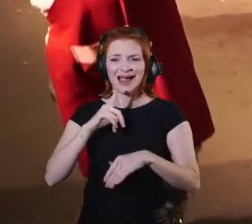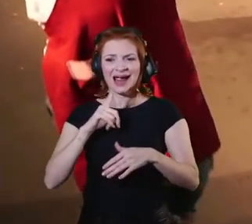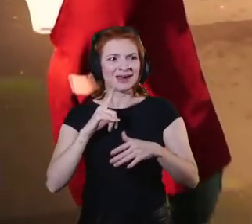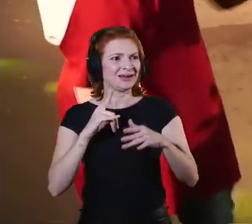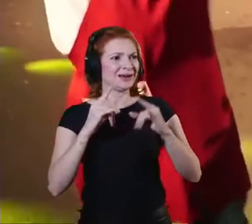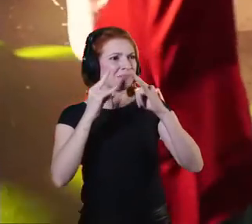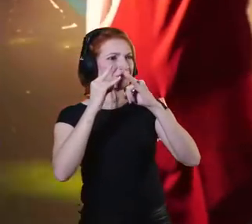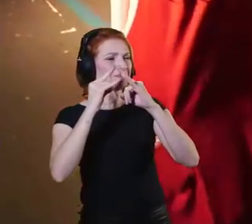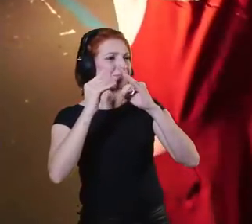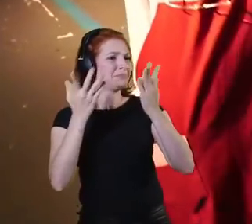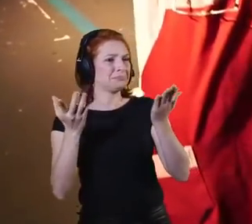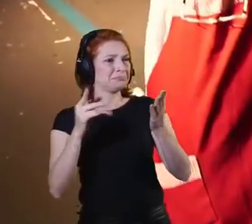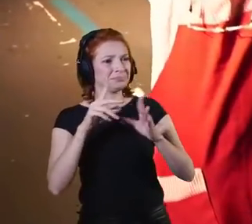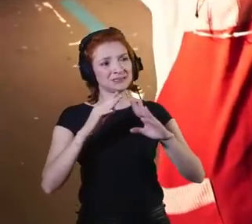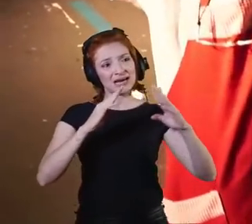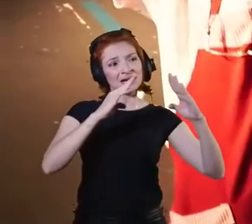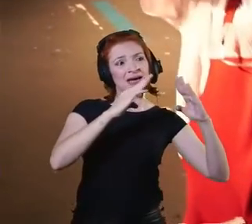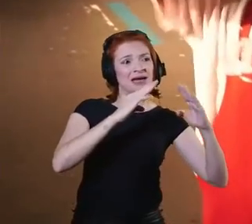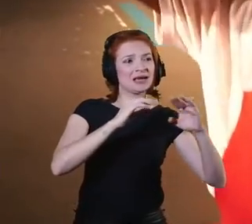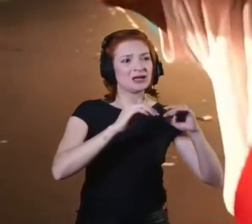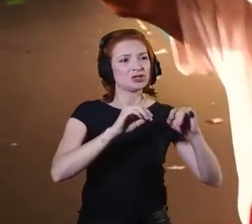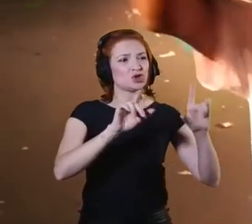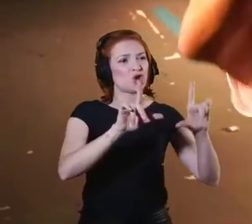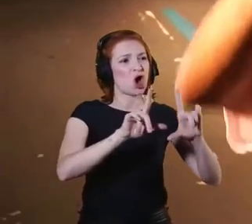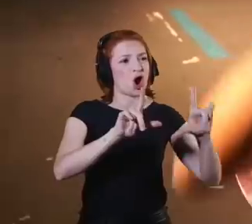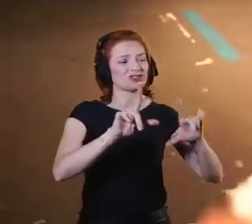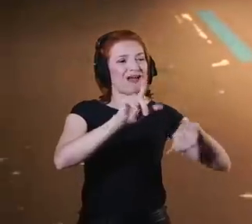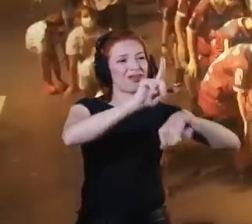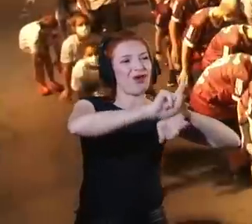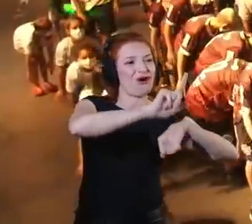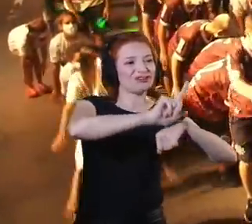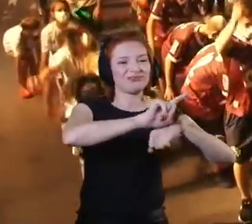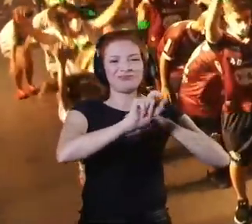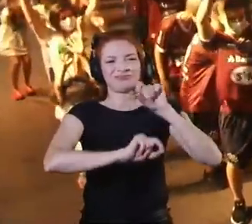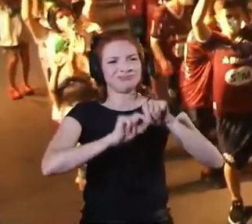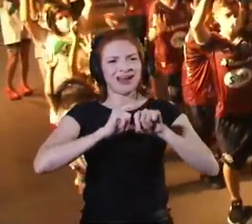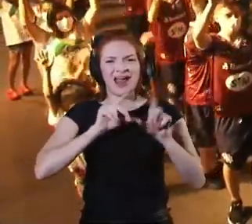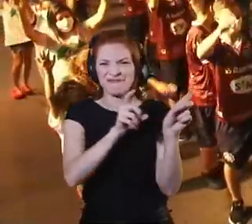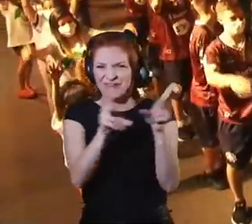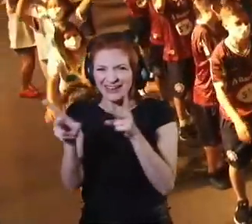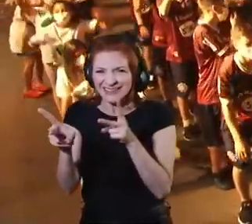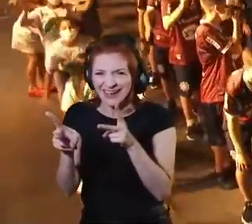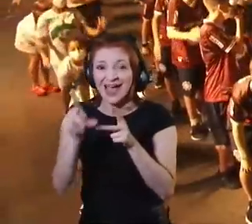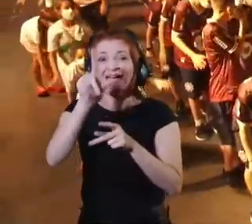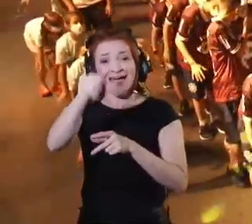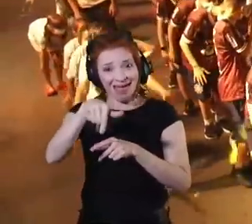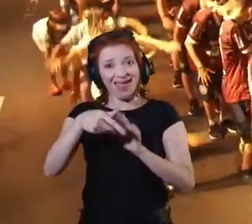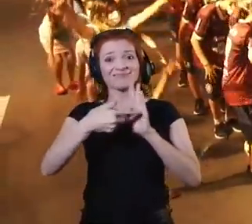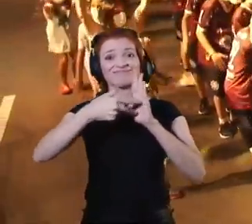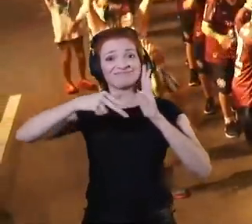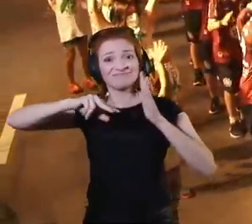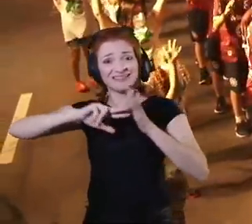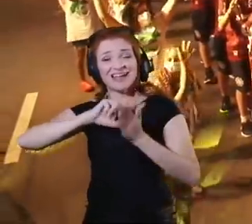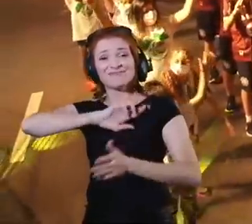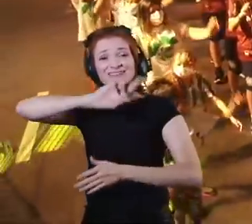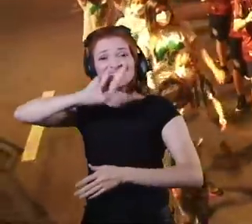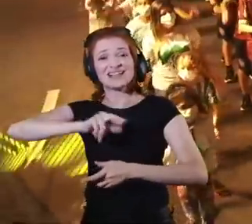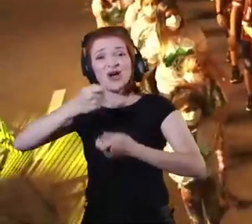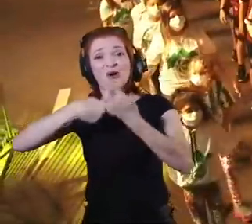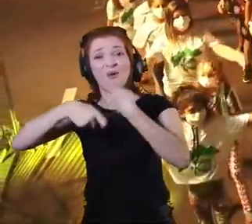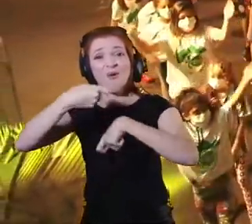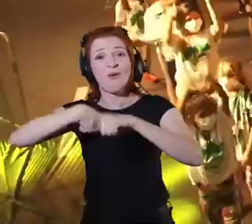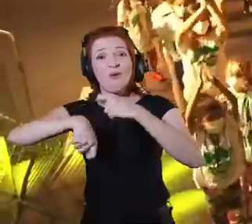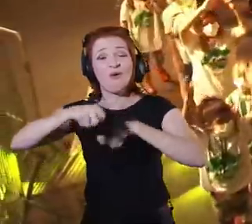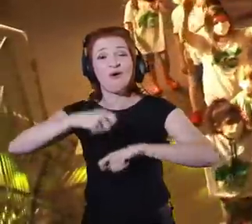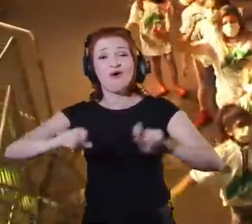barracas estão trazendo para Sinimbu a venda de produtos, o que, que é isso? É o comércio, Thales. Nós tivemos um grande